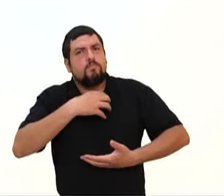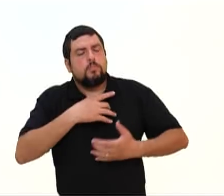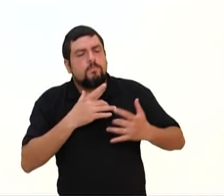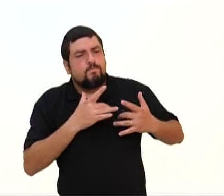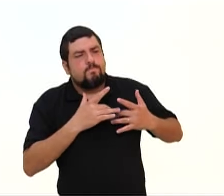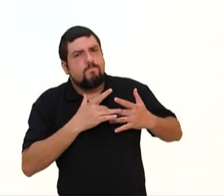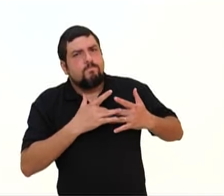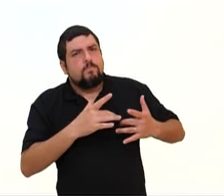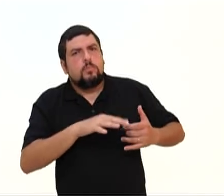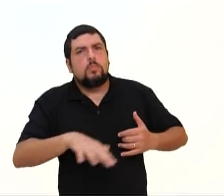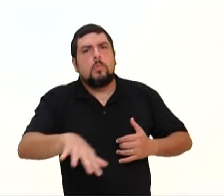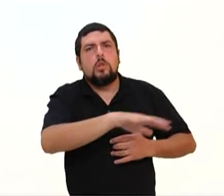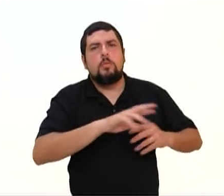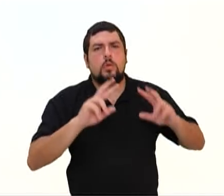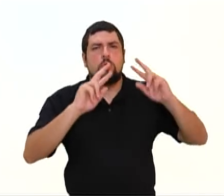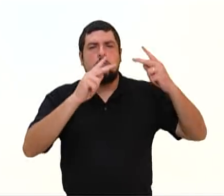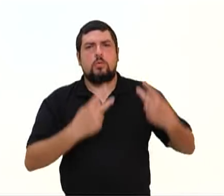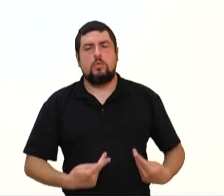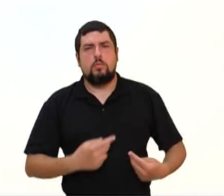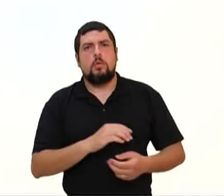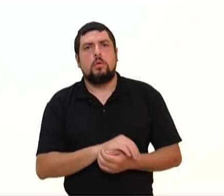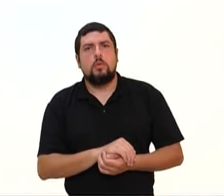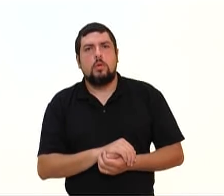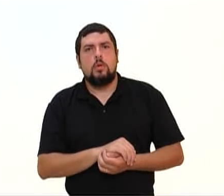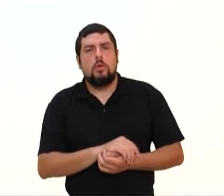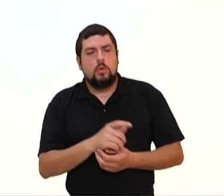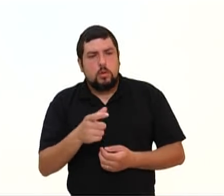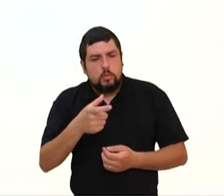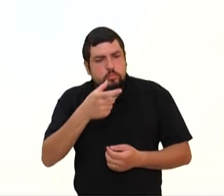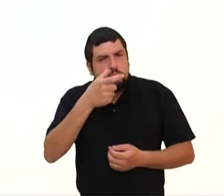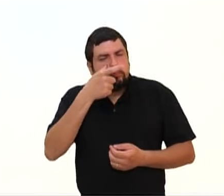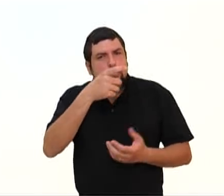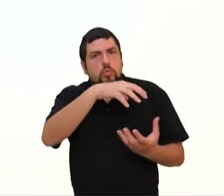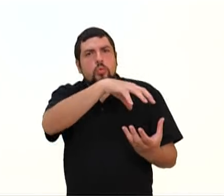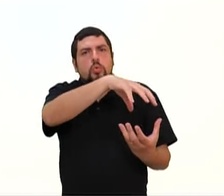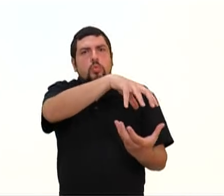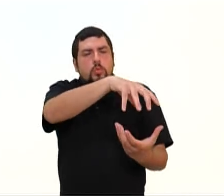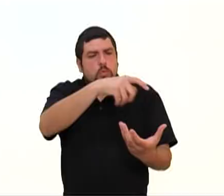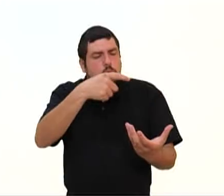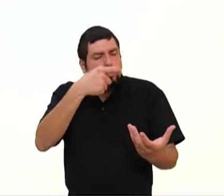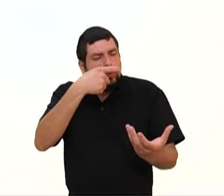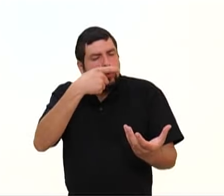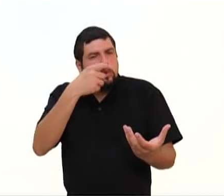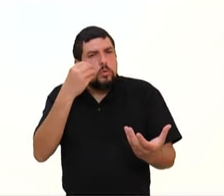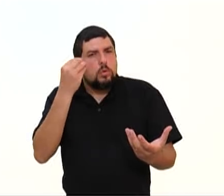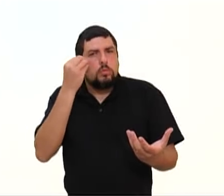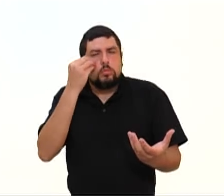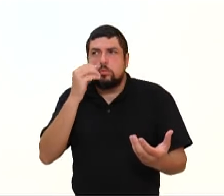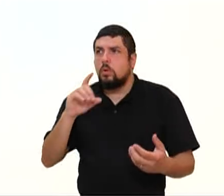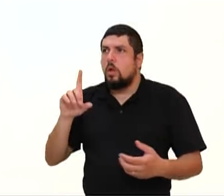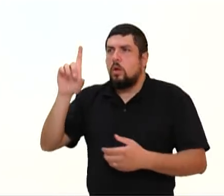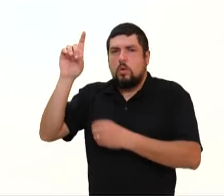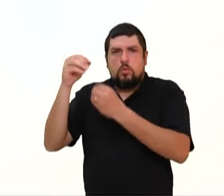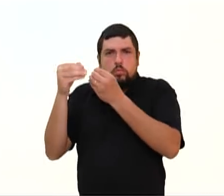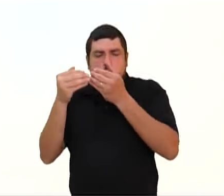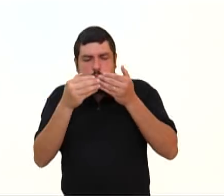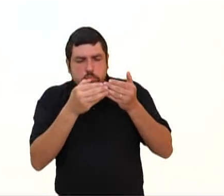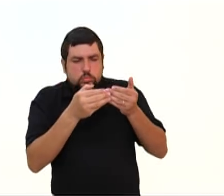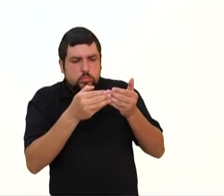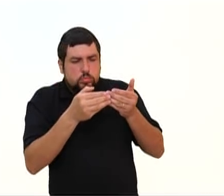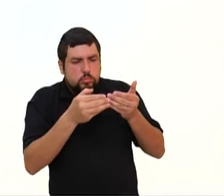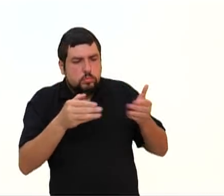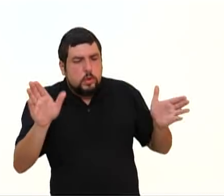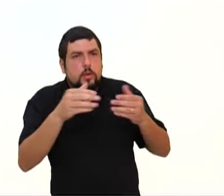seres vivos. Contemplou o mundo com o olhar de Buda e decidiu abrir o portão da eternidade para quem quisesse ouvir.